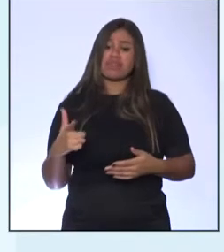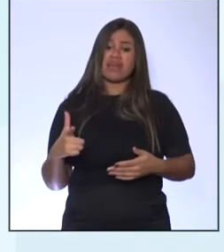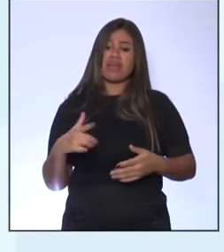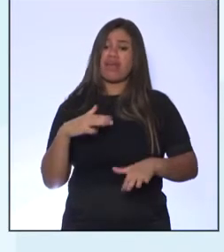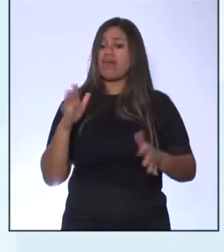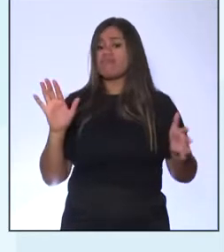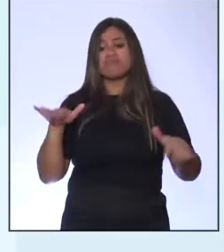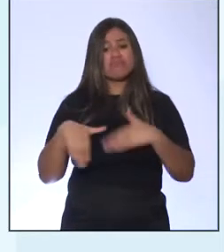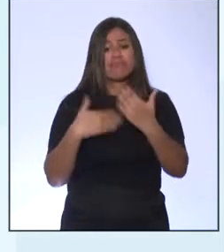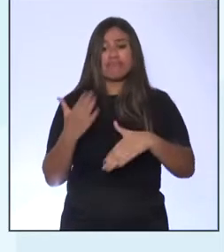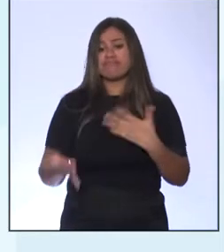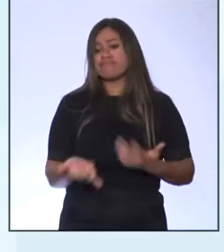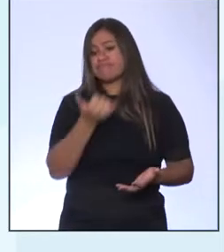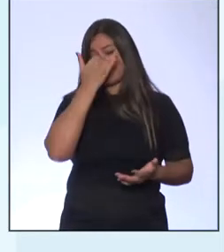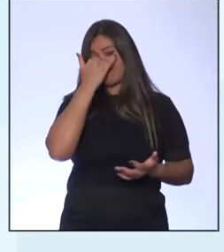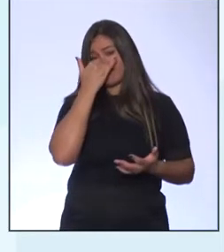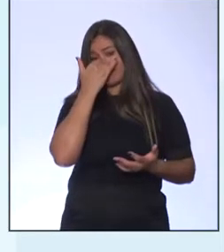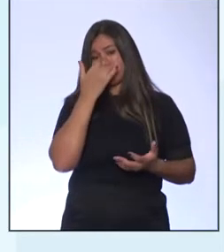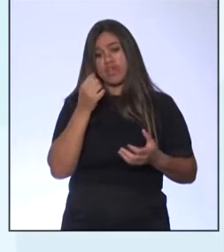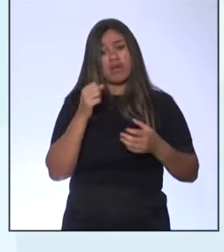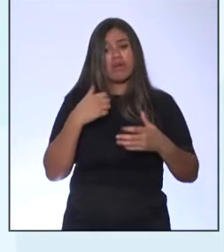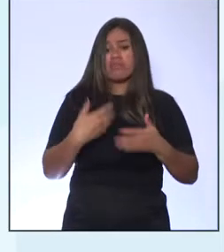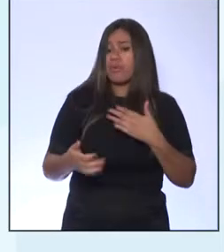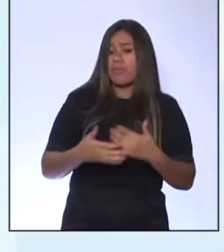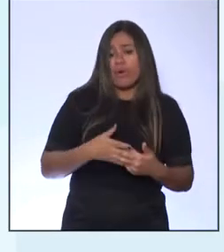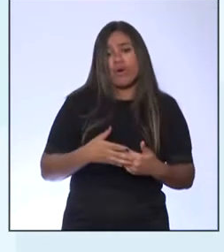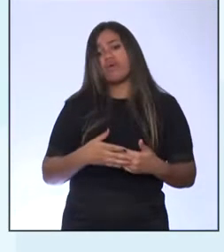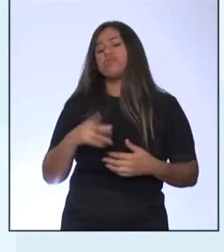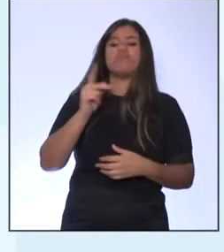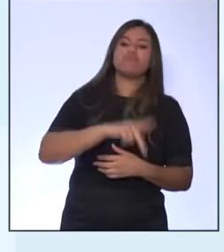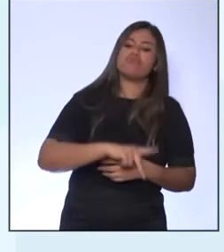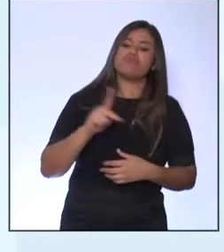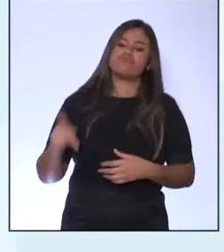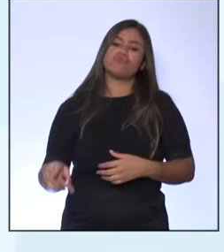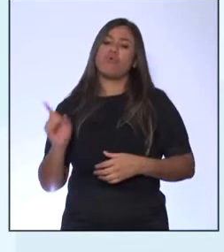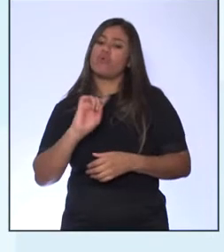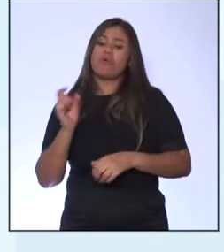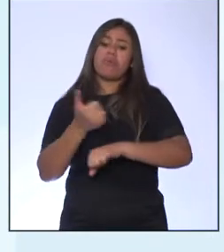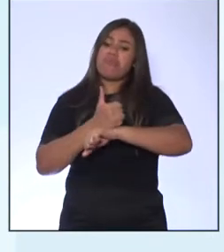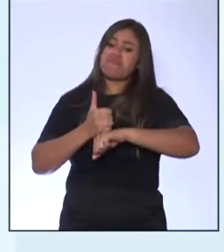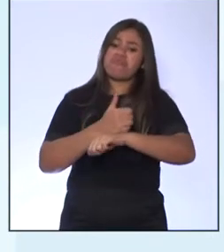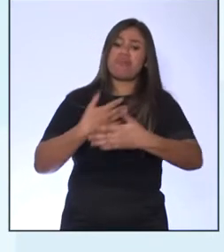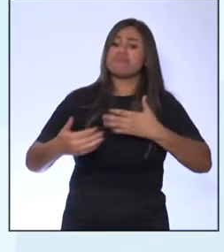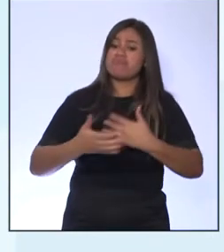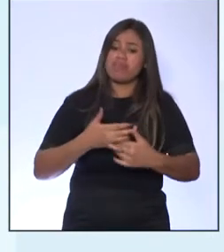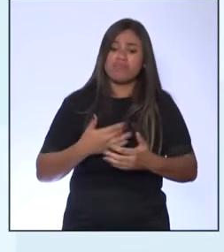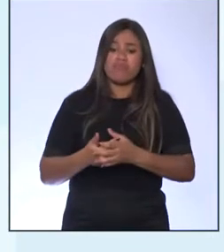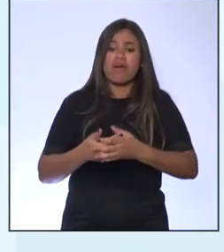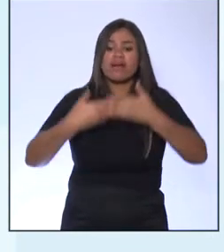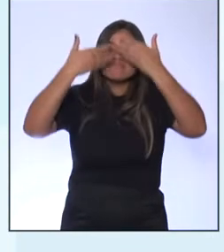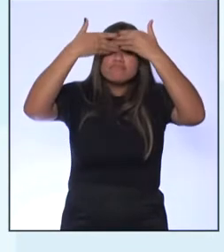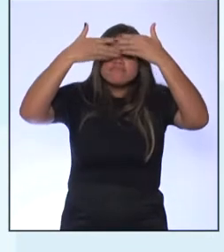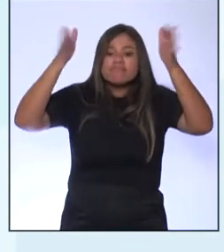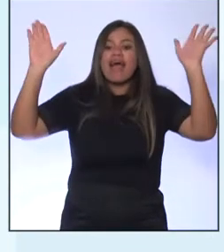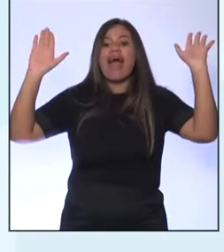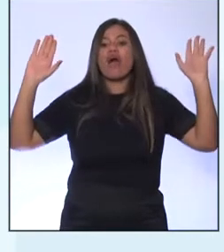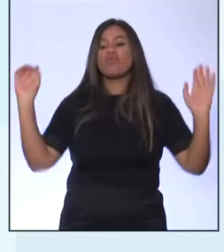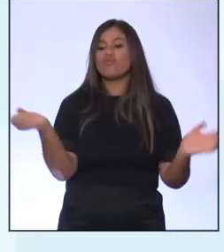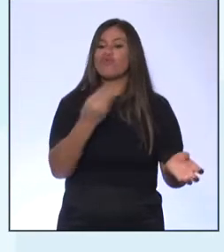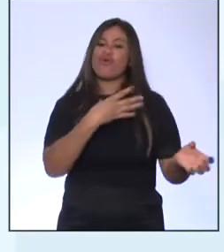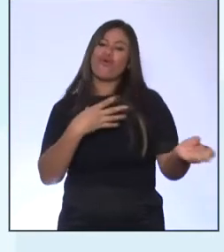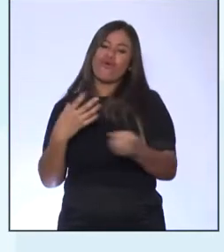sobreviver nesses novos tempos, seja docente ou não docente, qualquer profissional. Então, a abertura ao novo vai ser